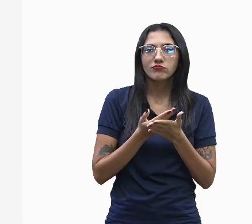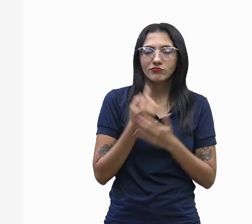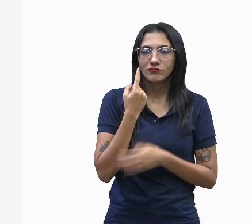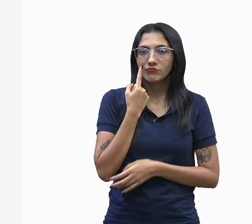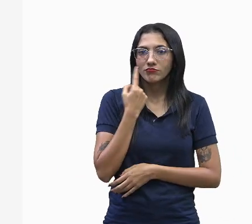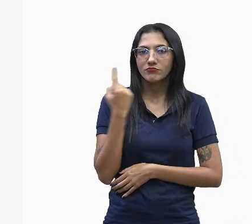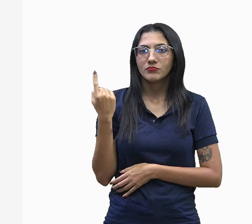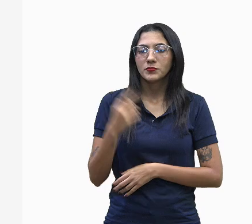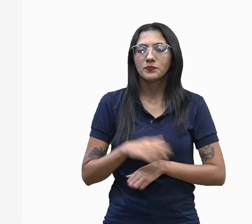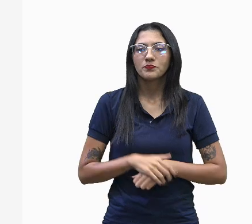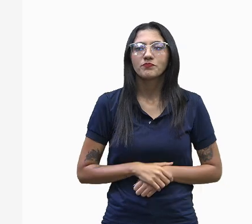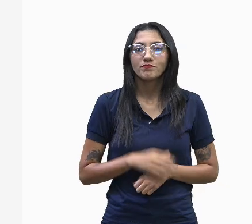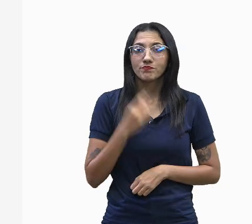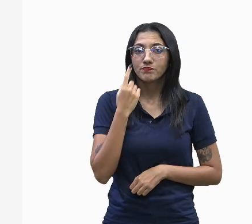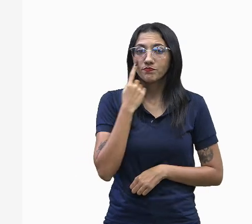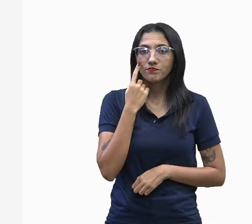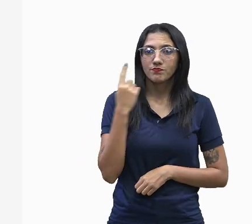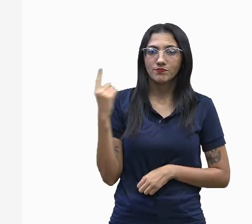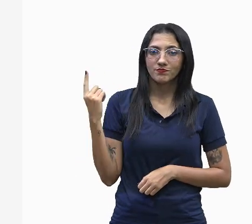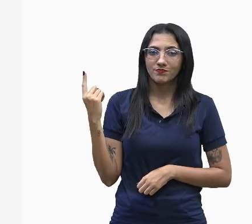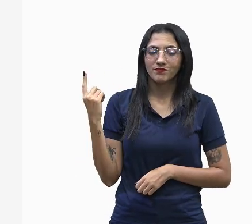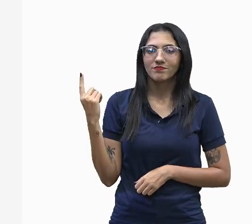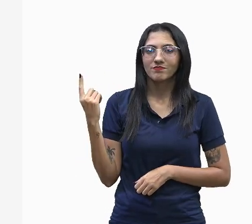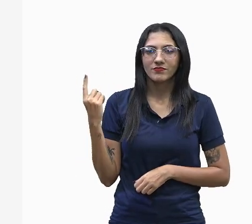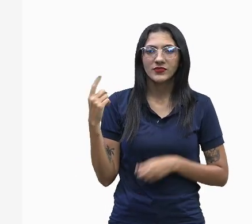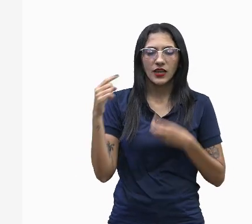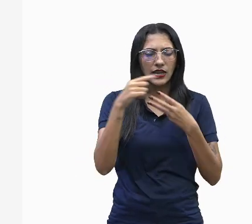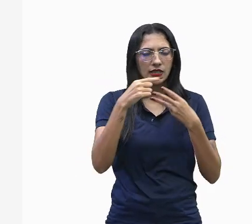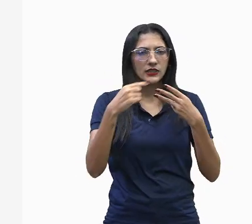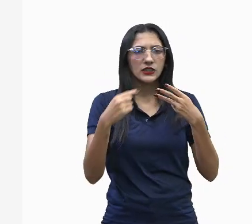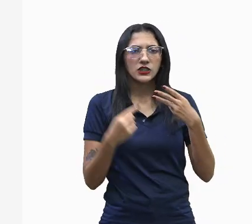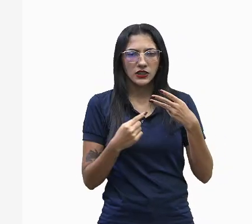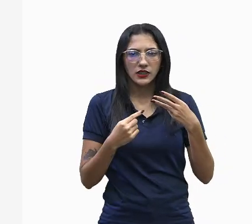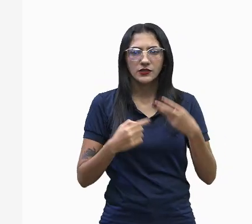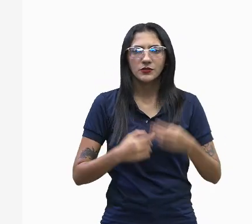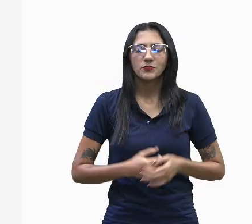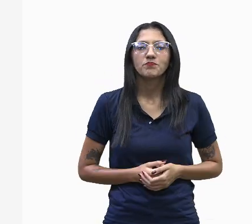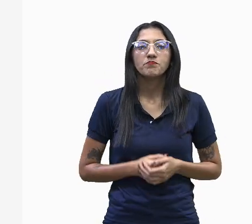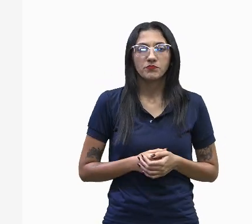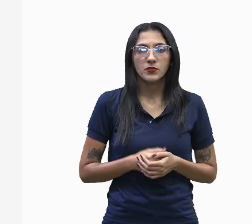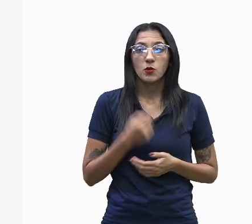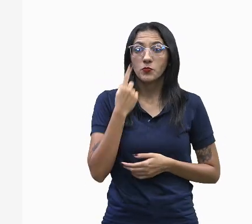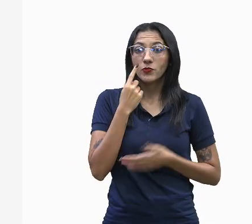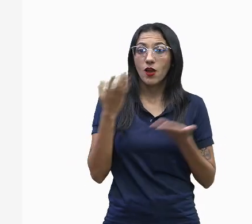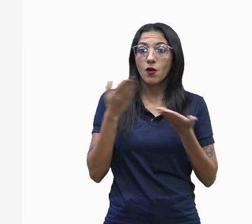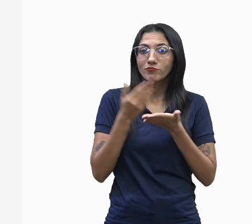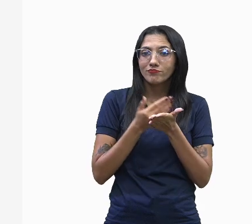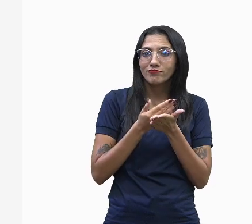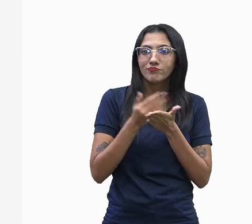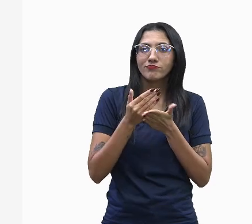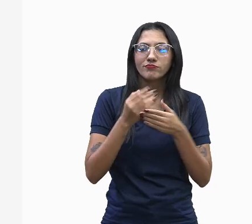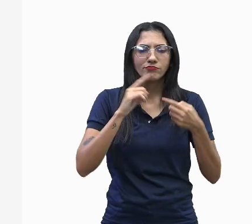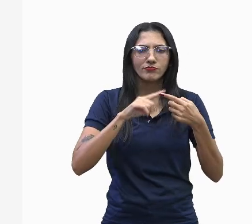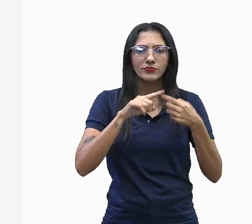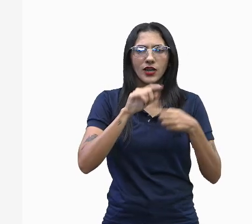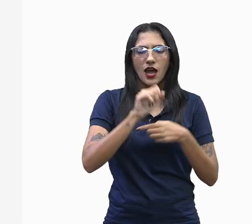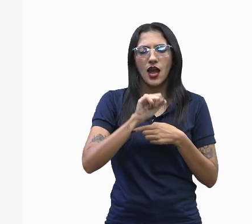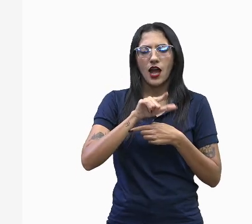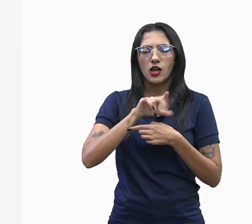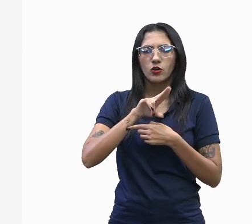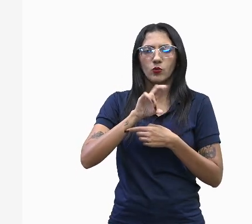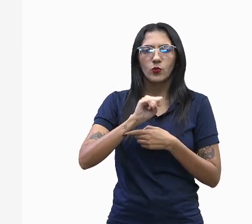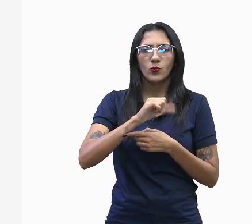tela: paródia, alusão e citação. Então, vamos começar com a alusão, certo?